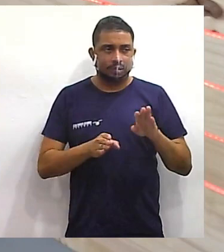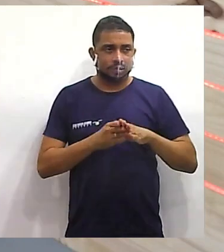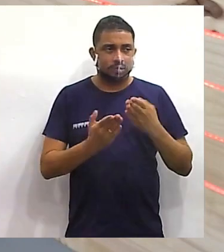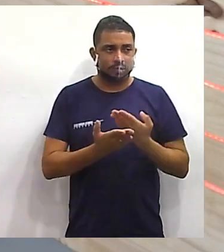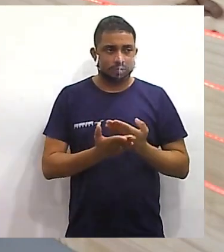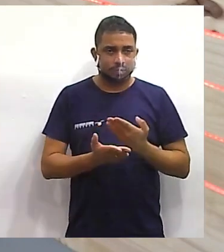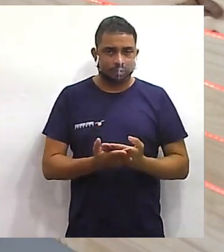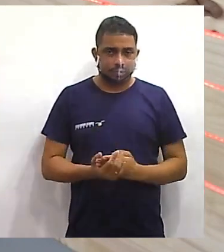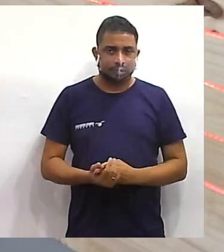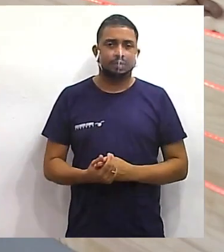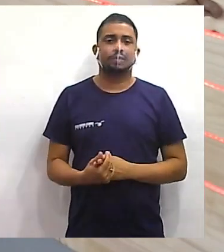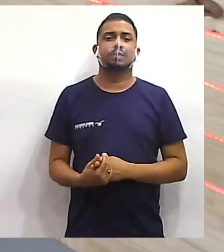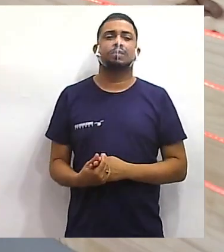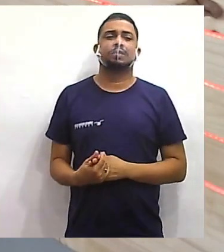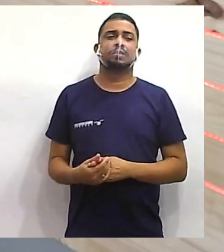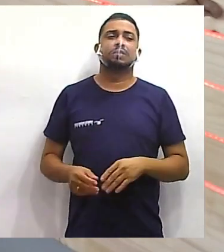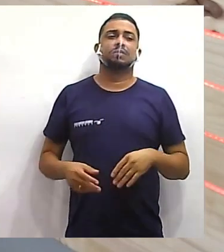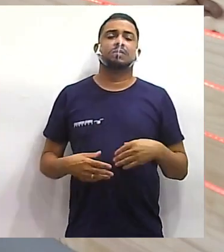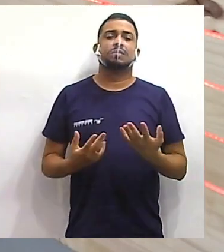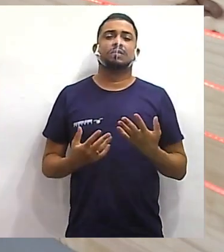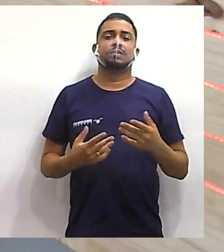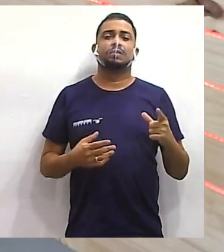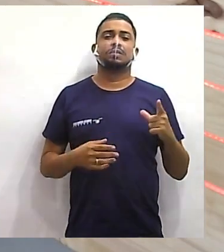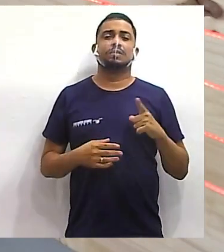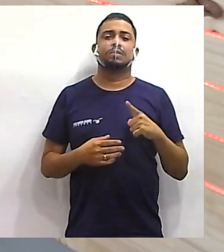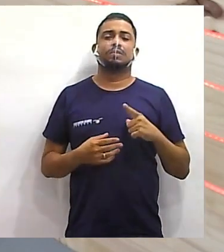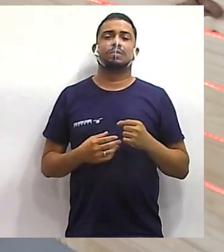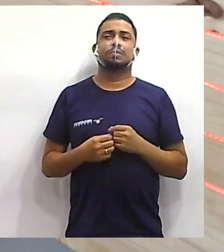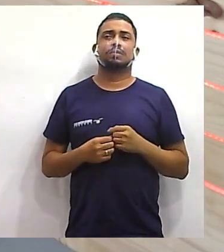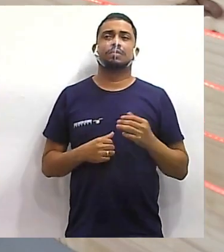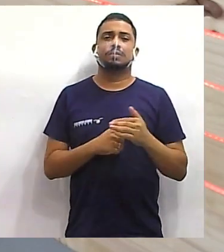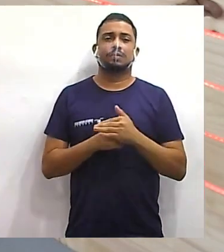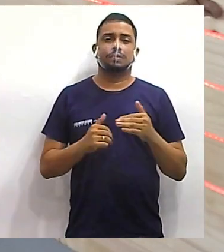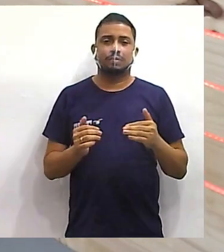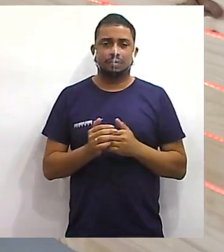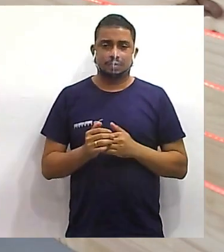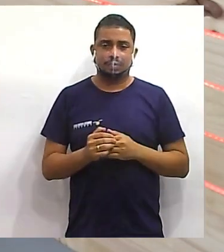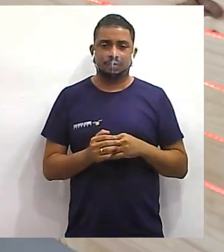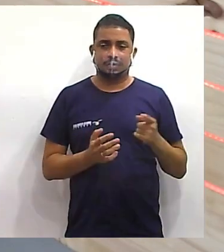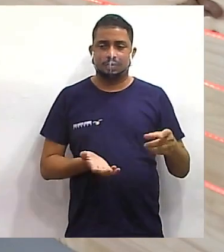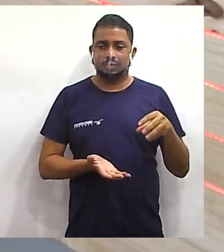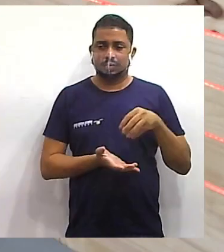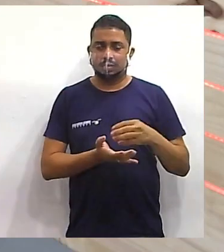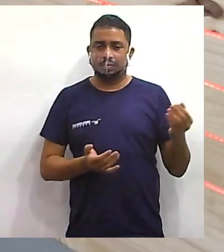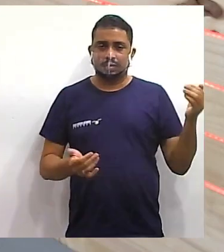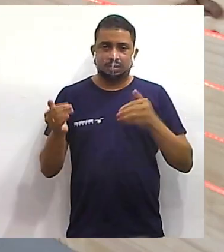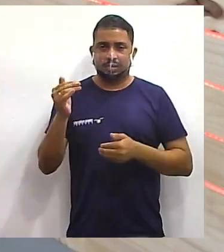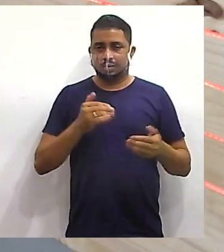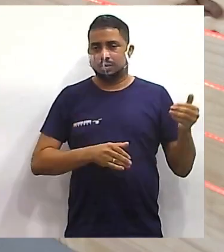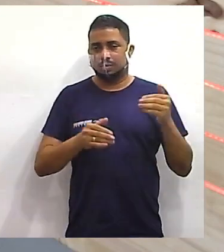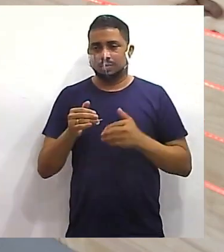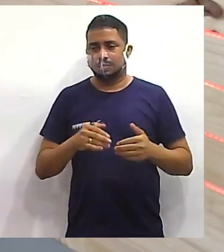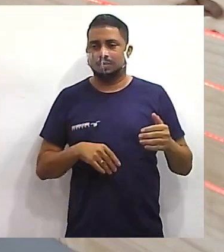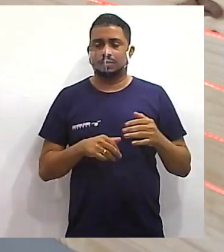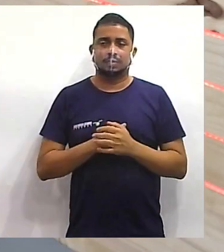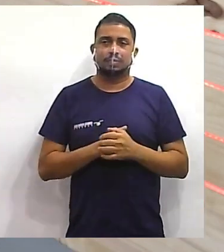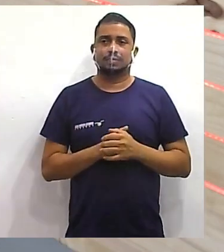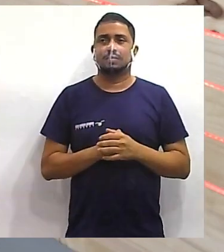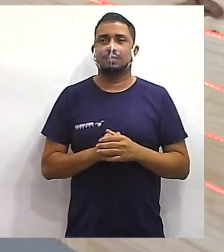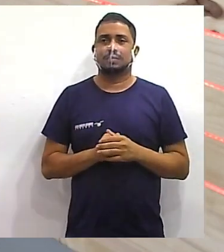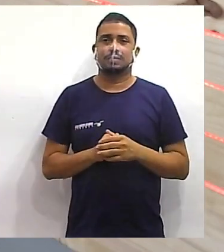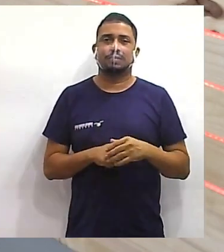funciona efetivamente, ou seja, quando todos esses órgãos participam efetivamente